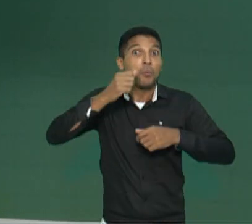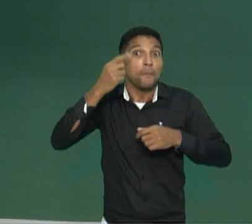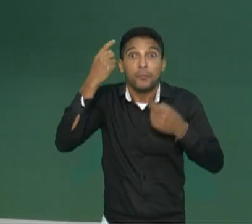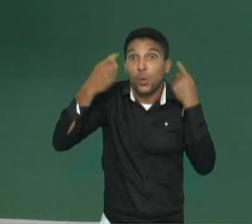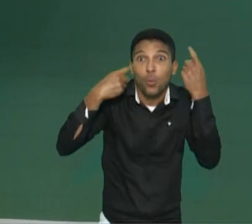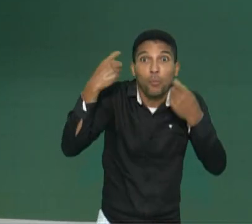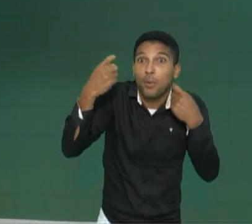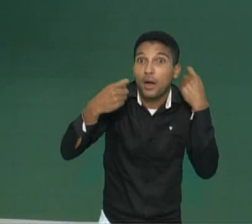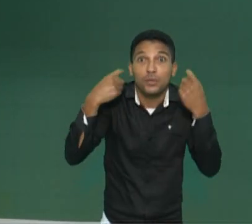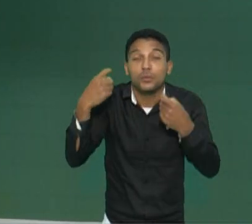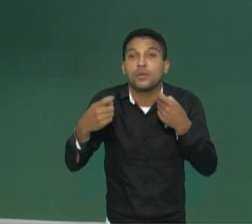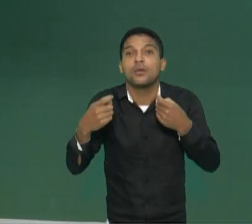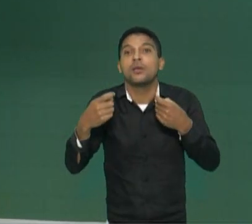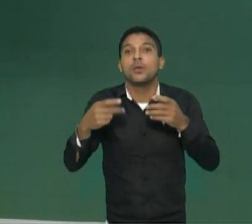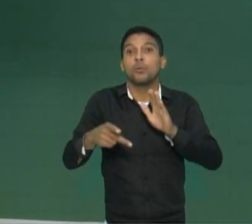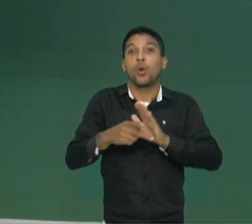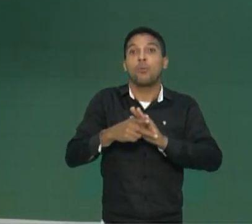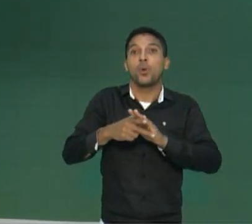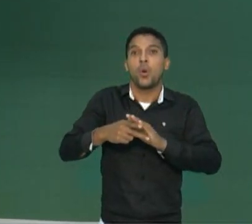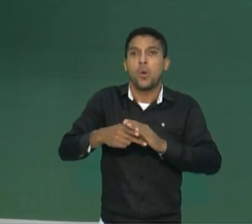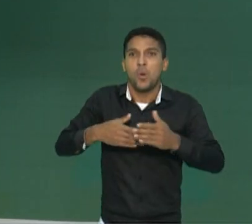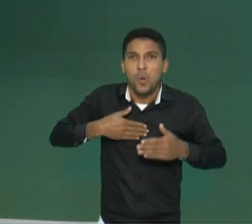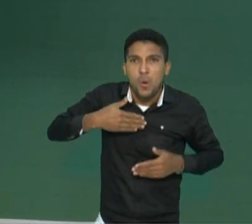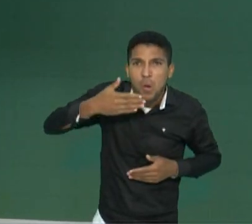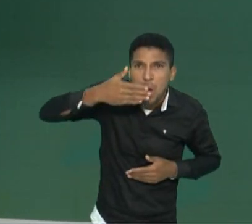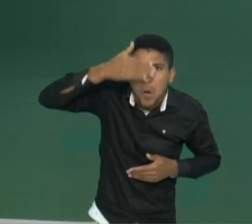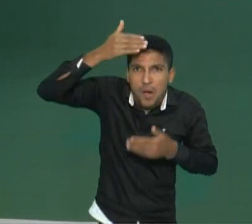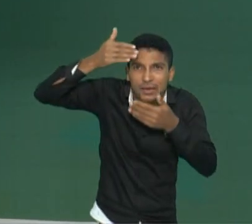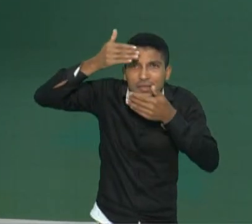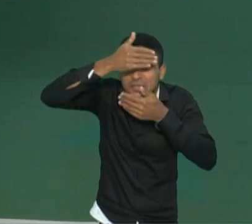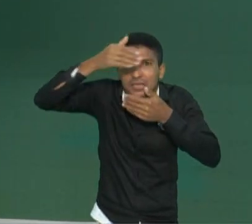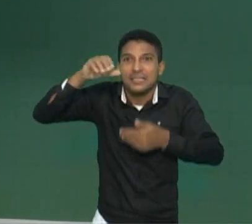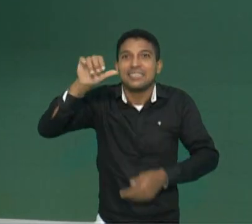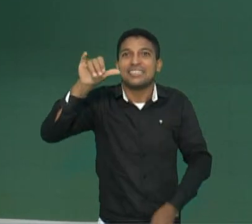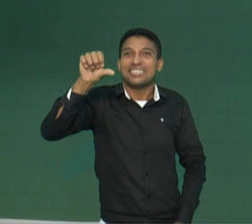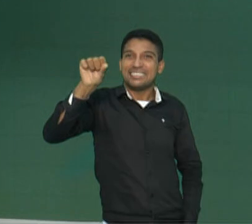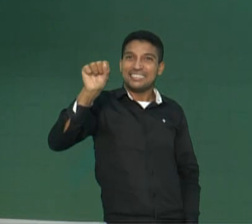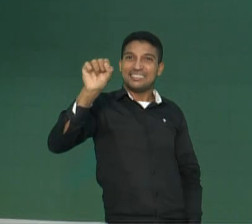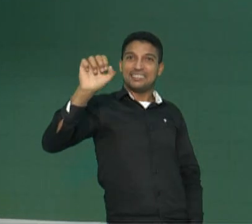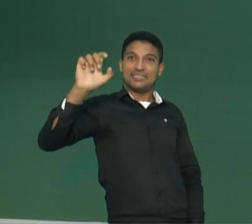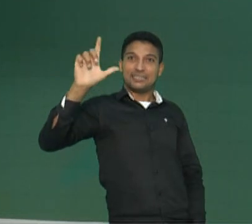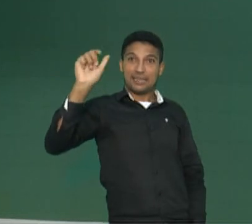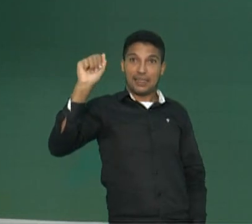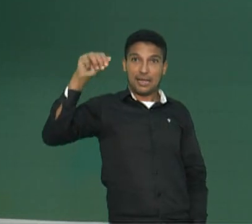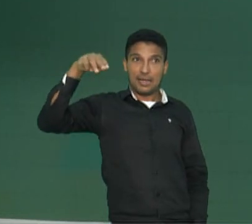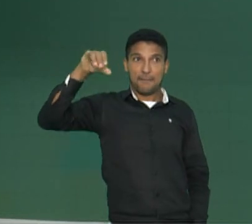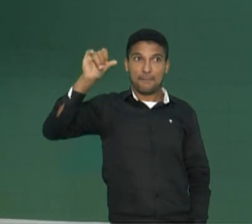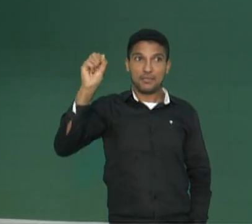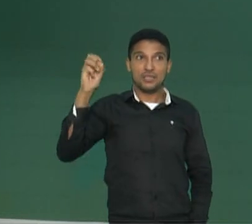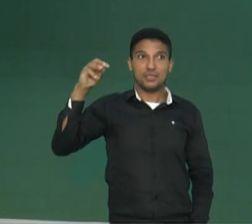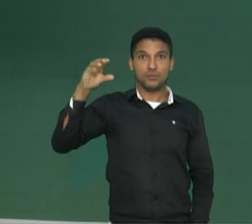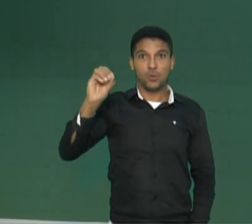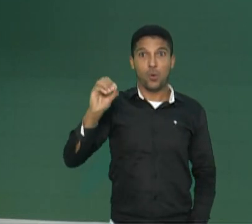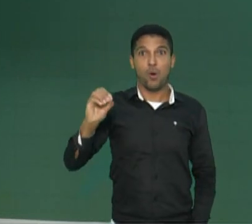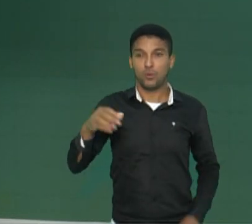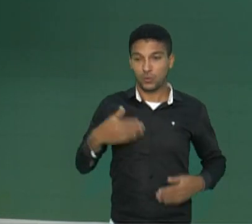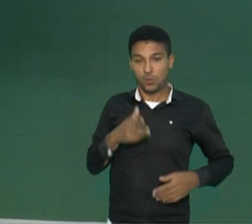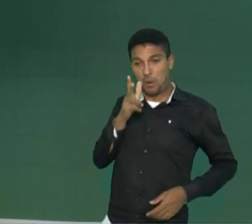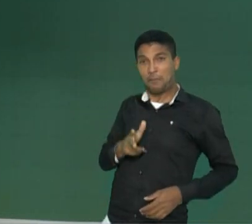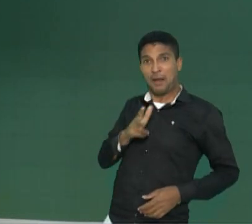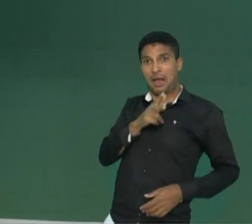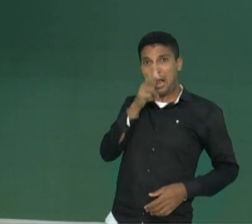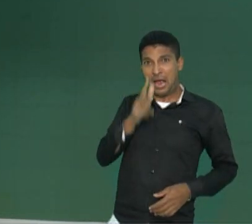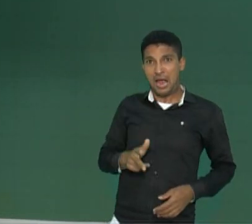Clermont, na França, um concílio. Lembra que de tanto em tanto tempo, a igreja faz concílios para